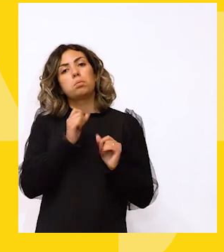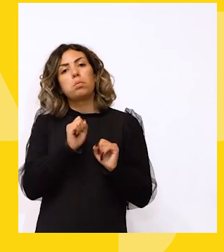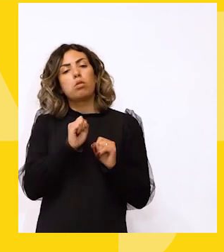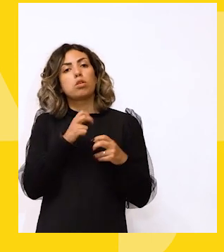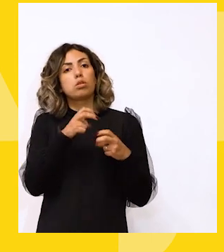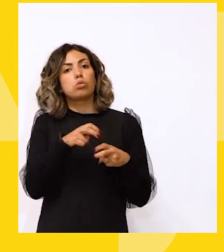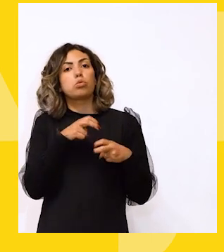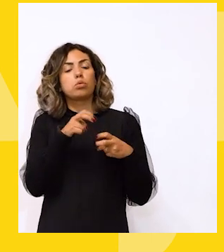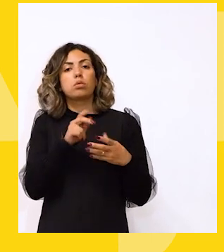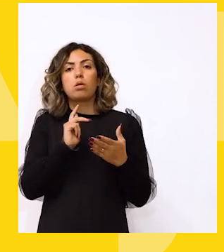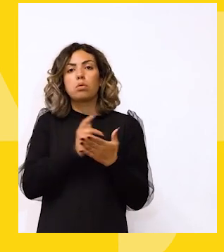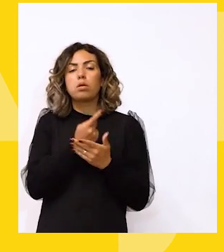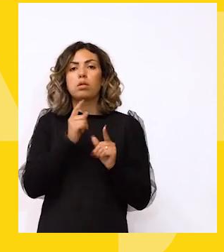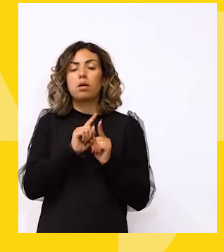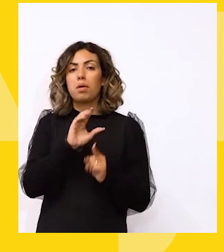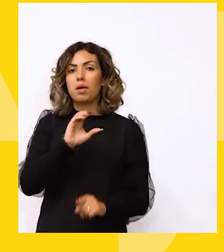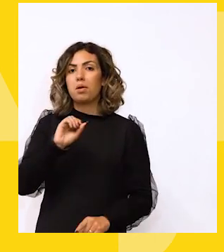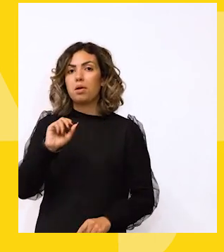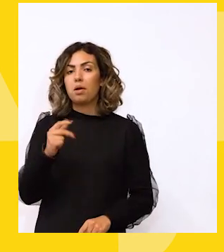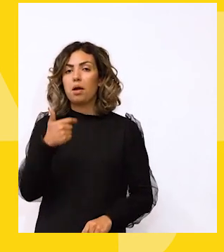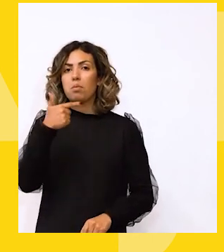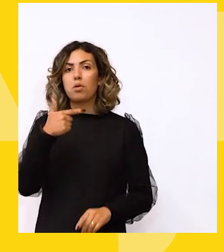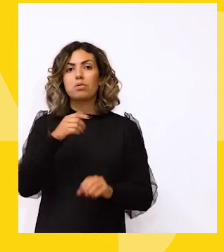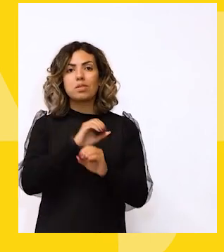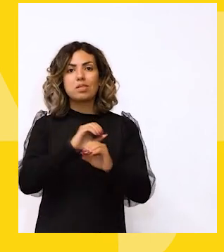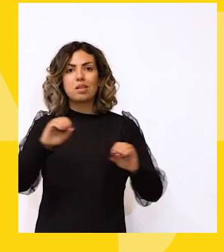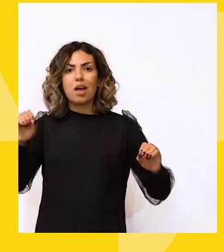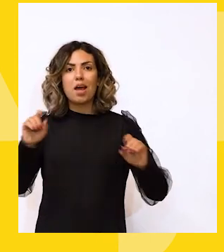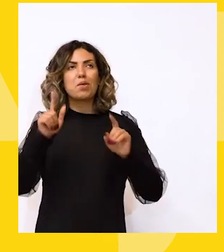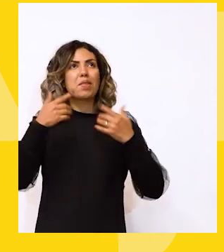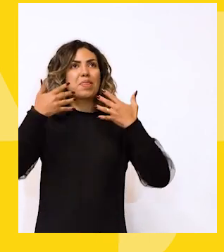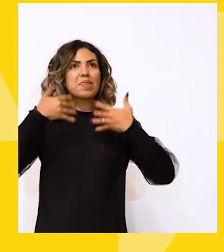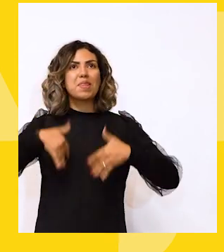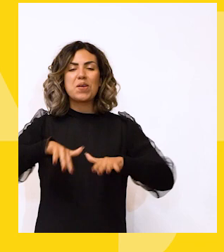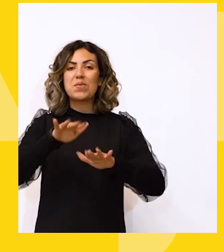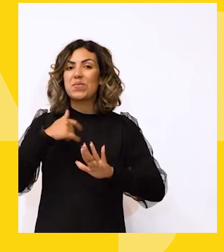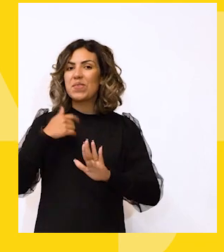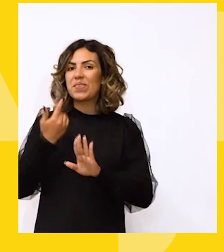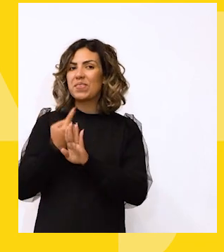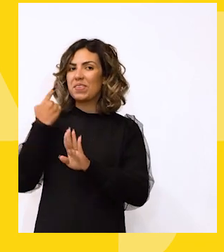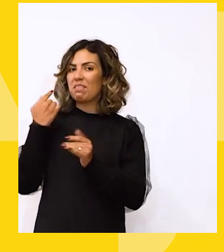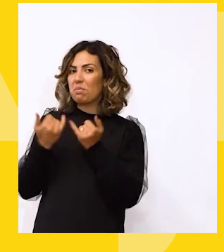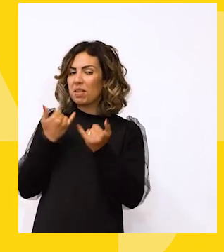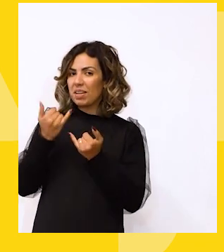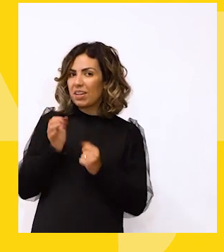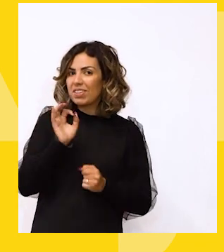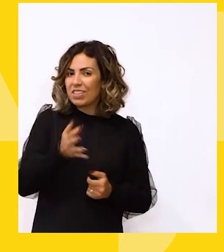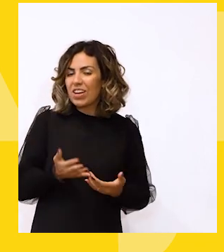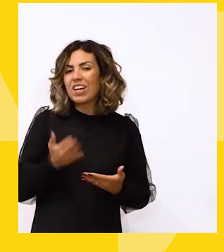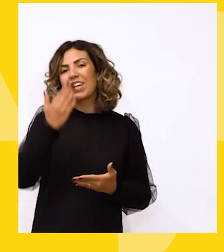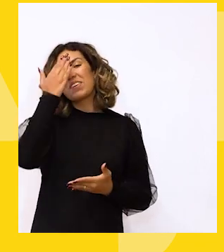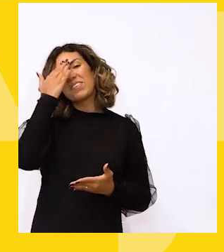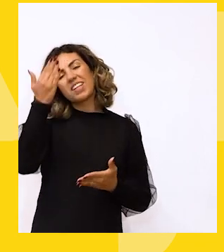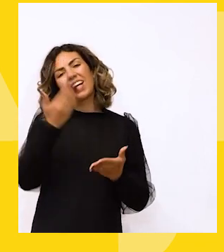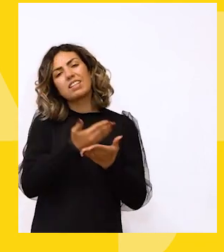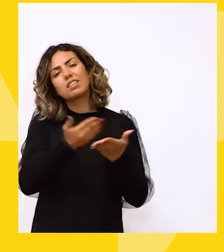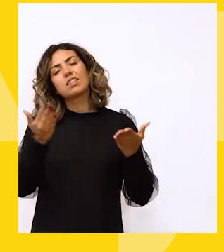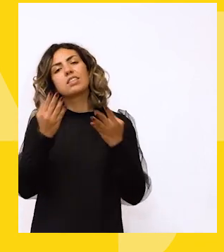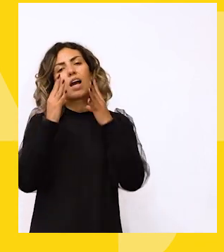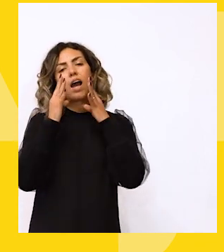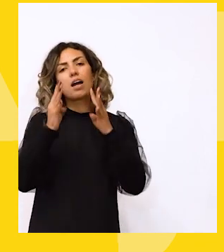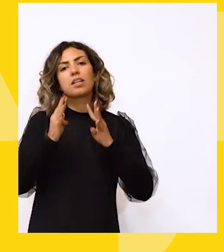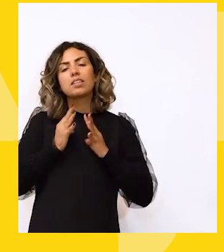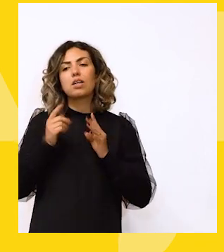agricultura carbono zero carbono neutro ou até negativo conforme estava conversando aqui brincando anterior tá joia obrigado pela atenção de todos